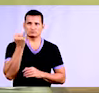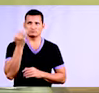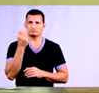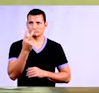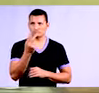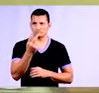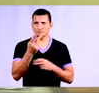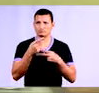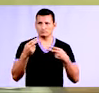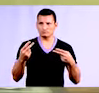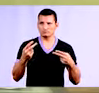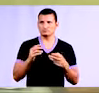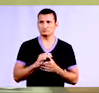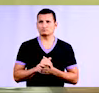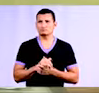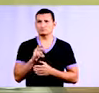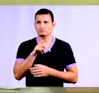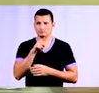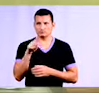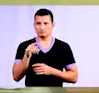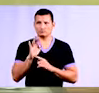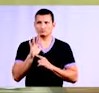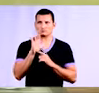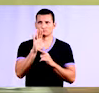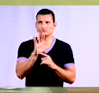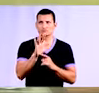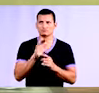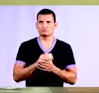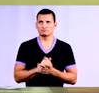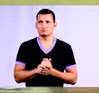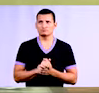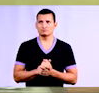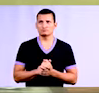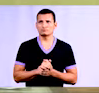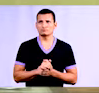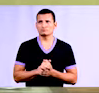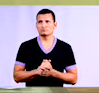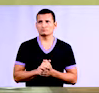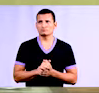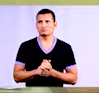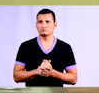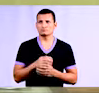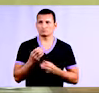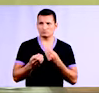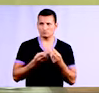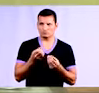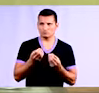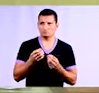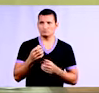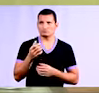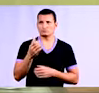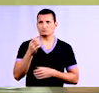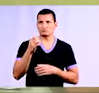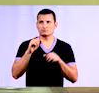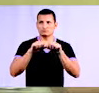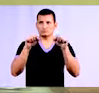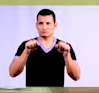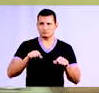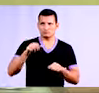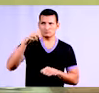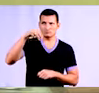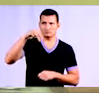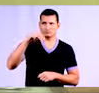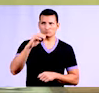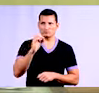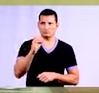mostrou, a professora mostrou como ficaria né, num sistema monoprogramável. Um monoprogramável é muito fácil, né,